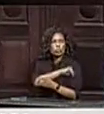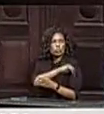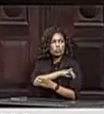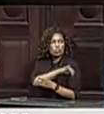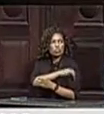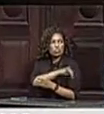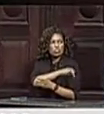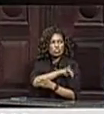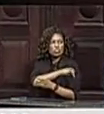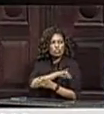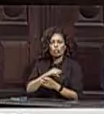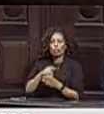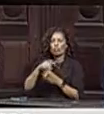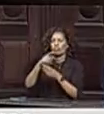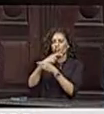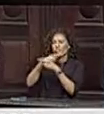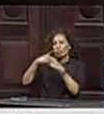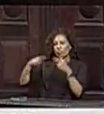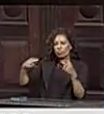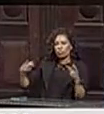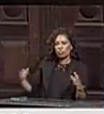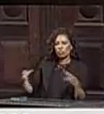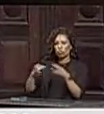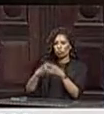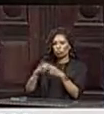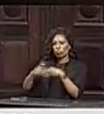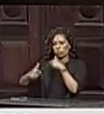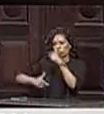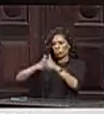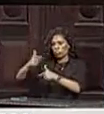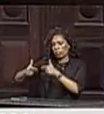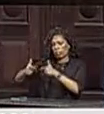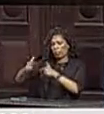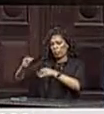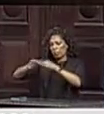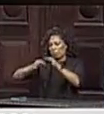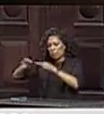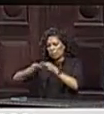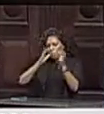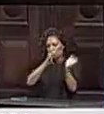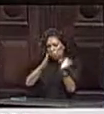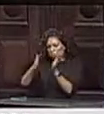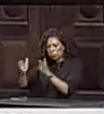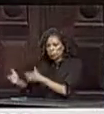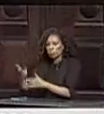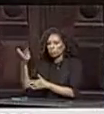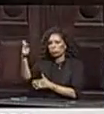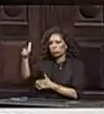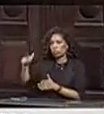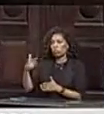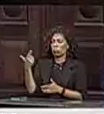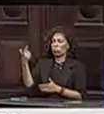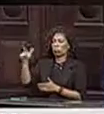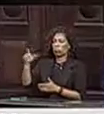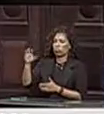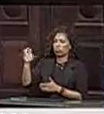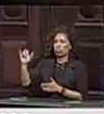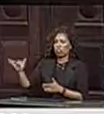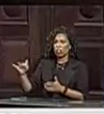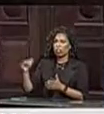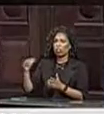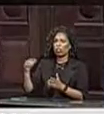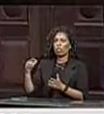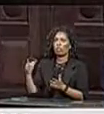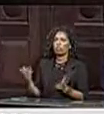várias categorias profissionais não estão organizadas. Não tem lei federal